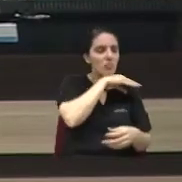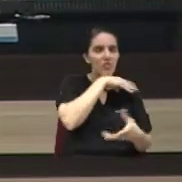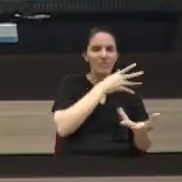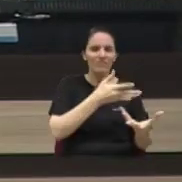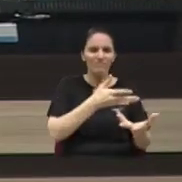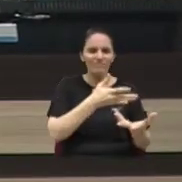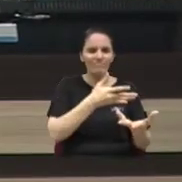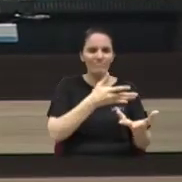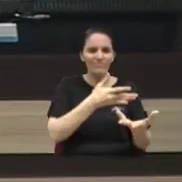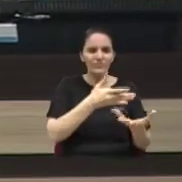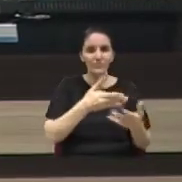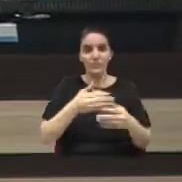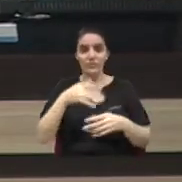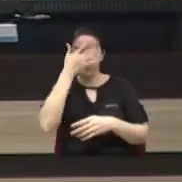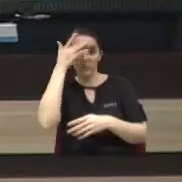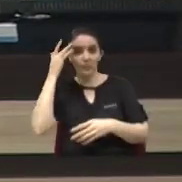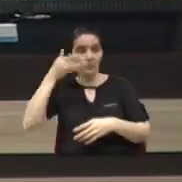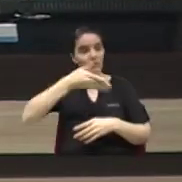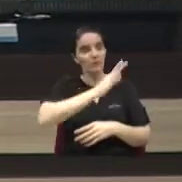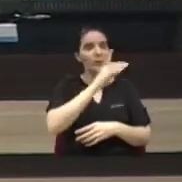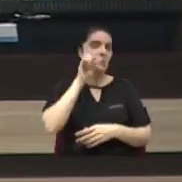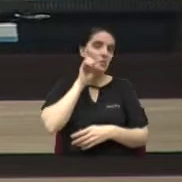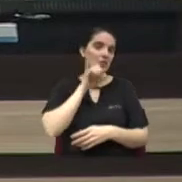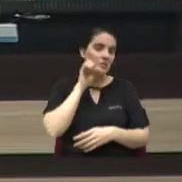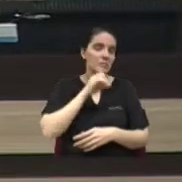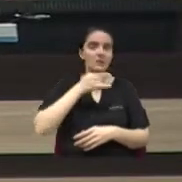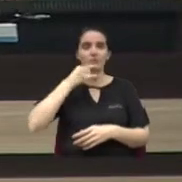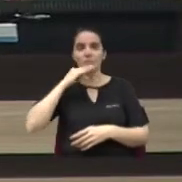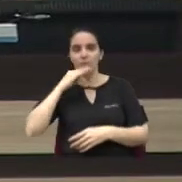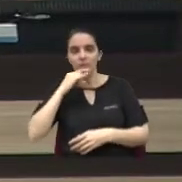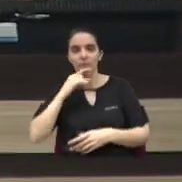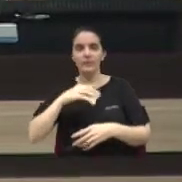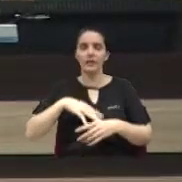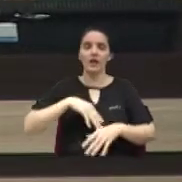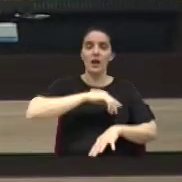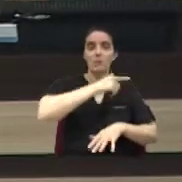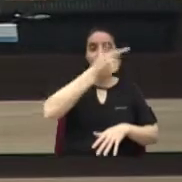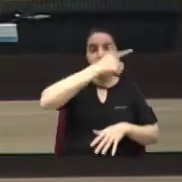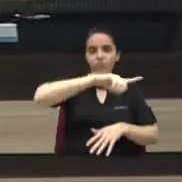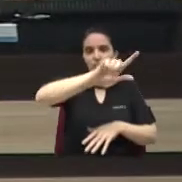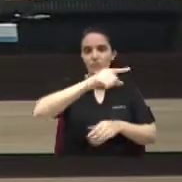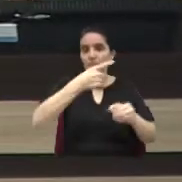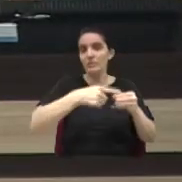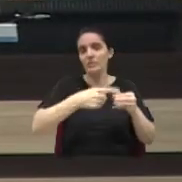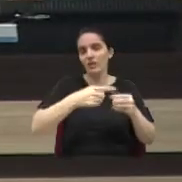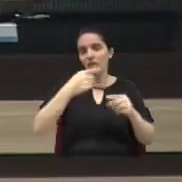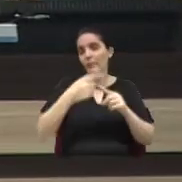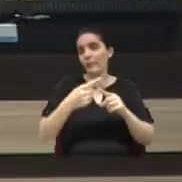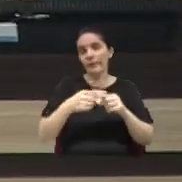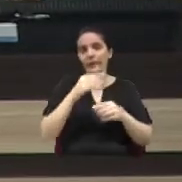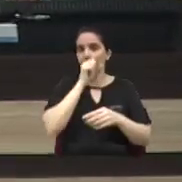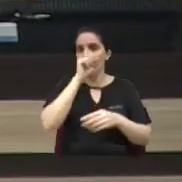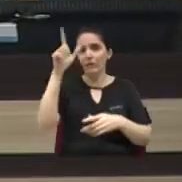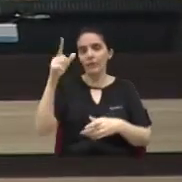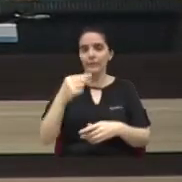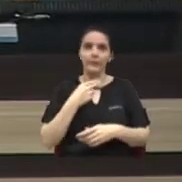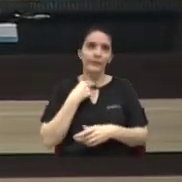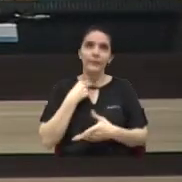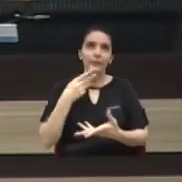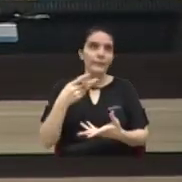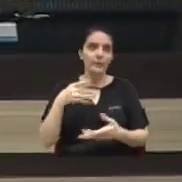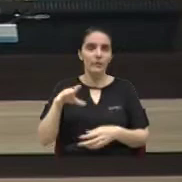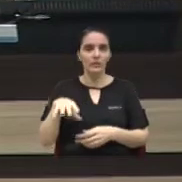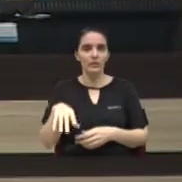turma vai para Americana, vai para Piracicaba, vai para Cordeirópolis, então daqui a pouco não tem lugar